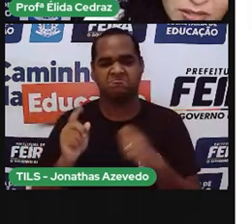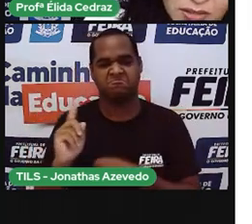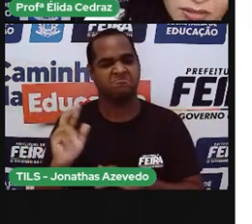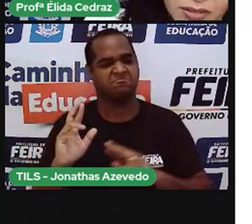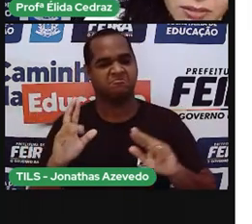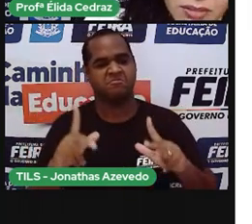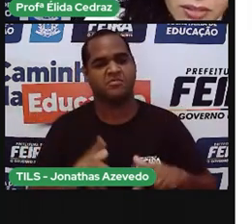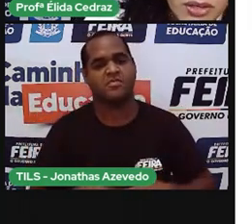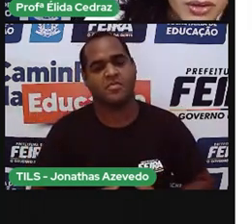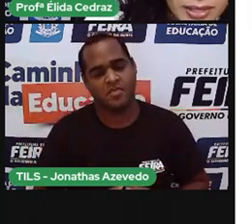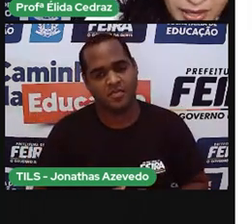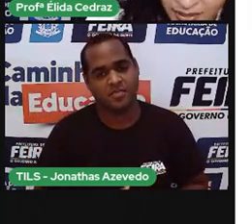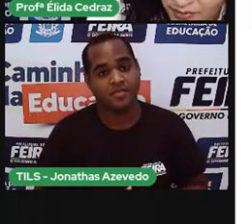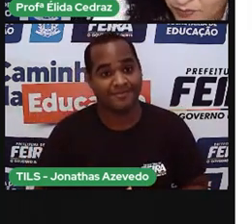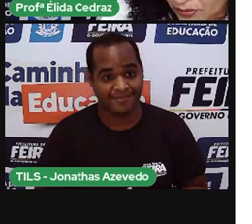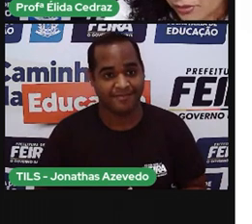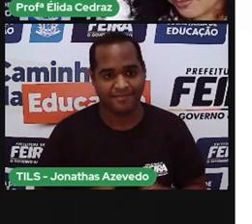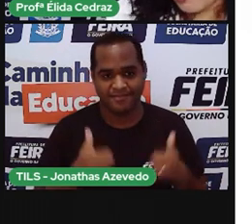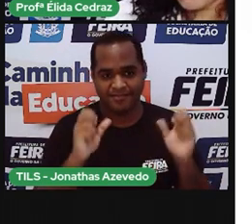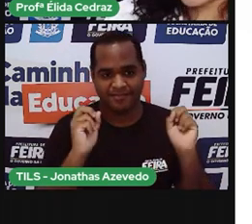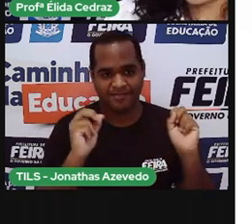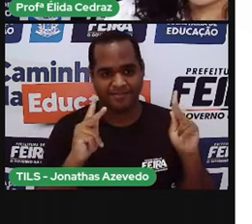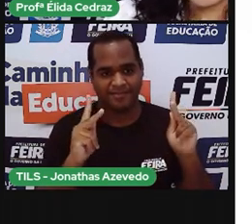saudáveis. Ok?